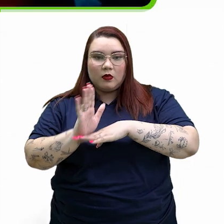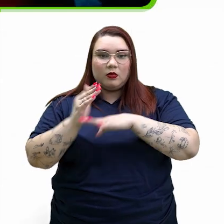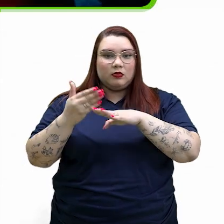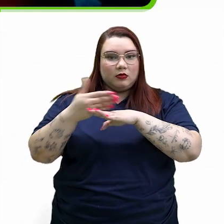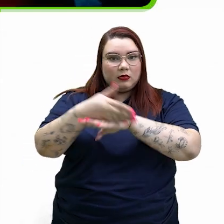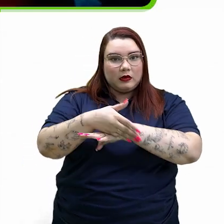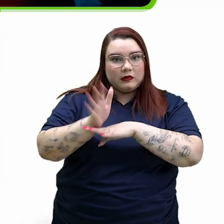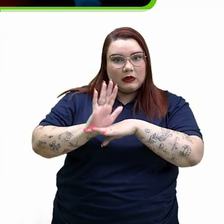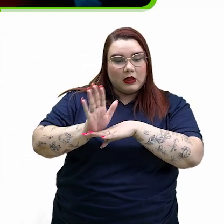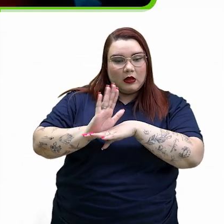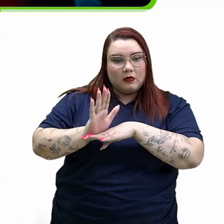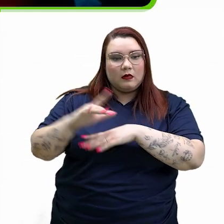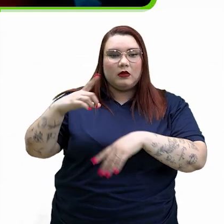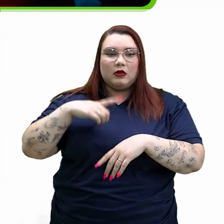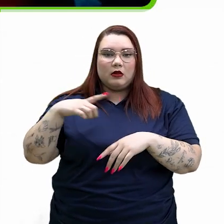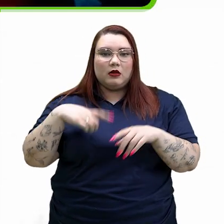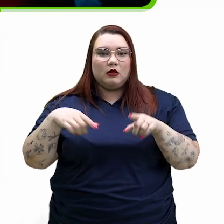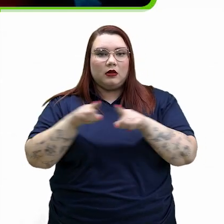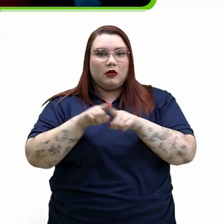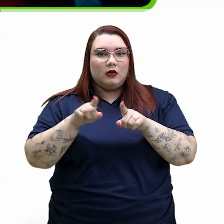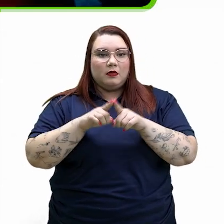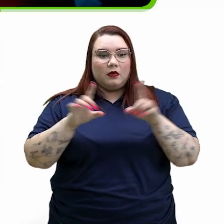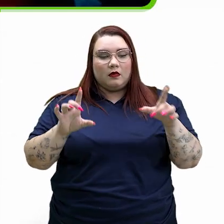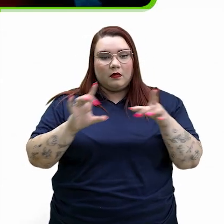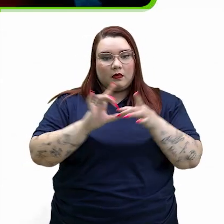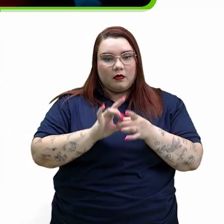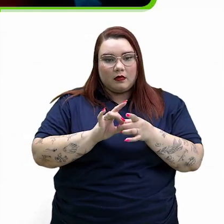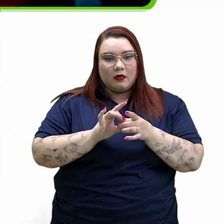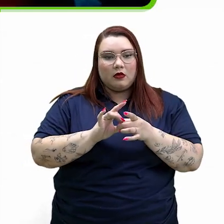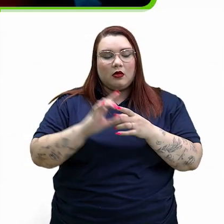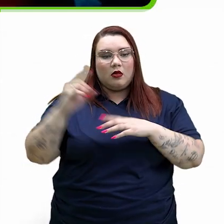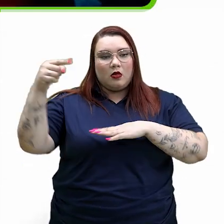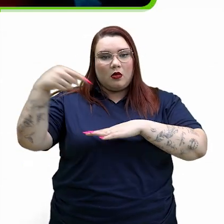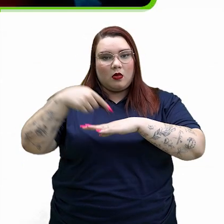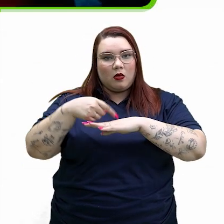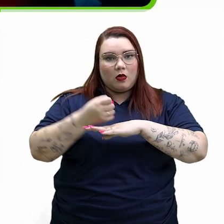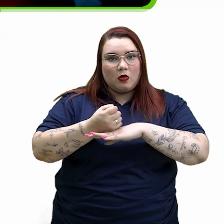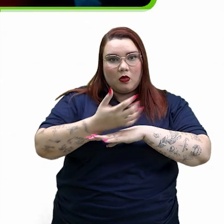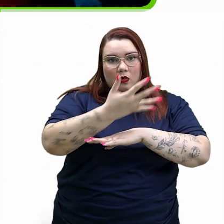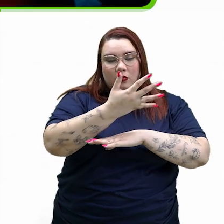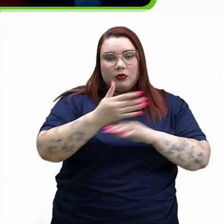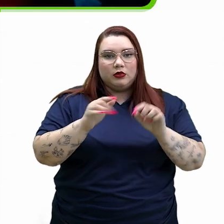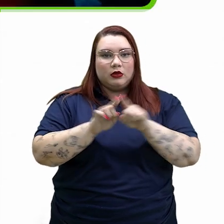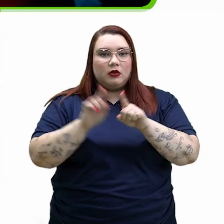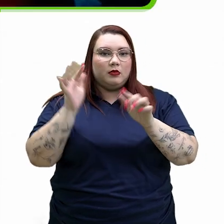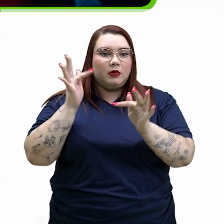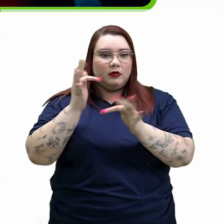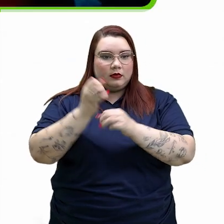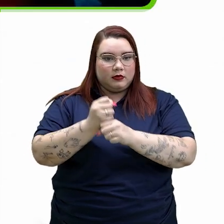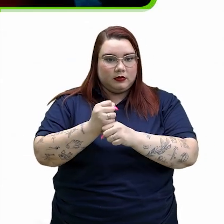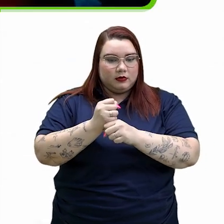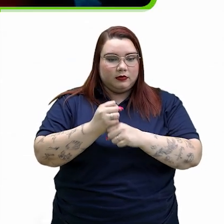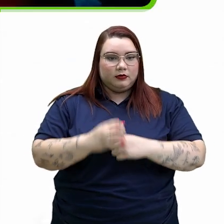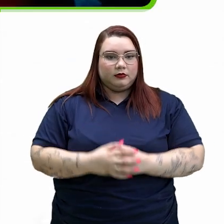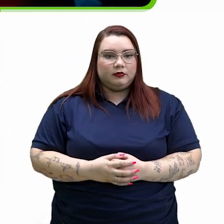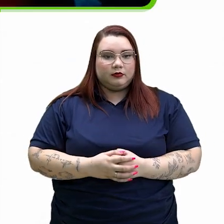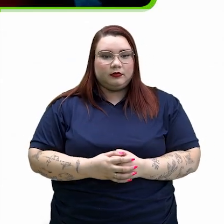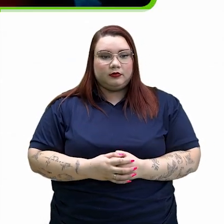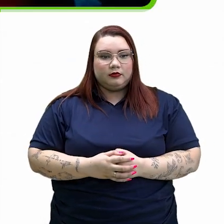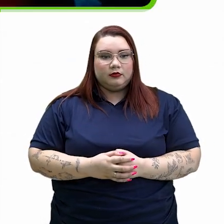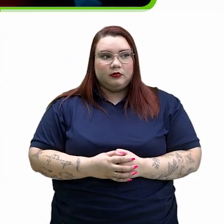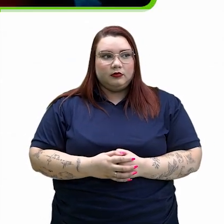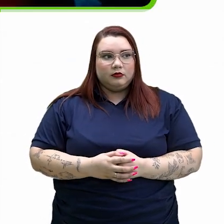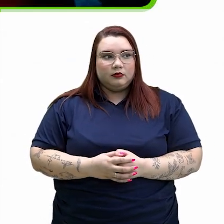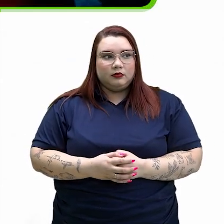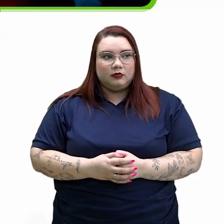ao cinema, temos aí envolvendo a óptica, envolvendo também a física. E com